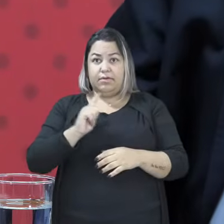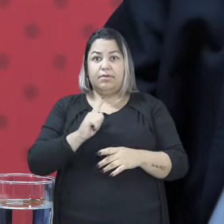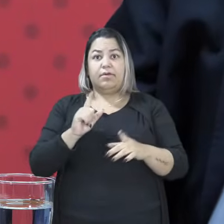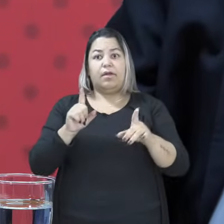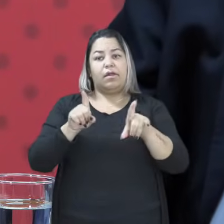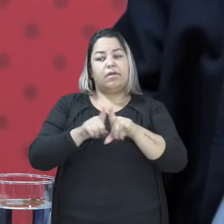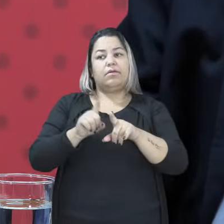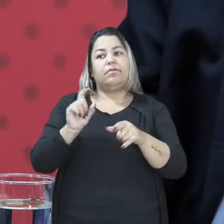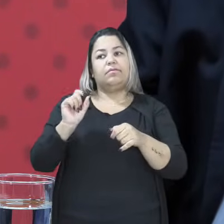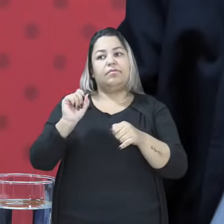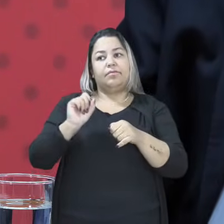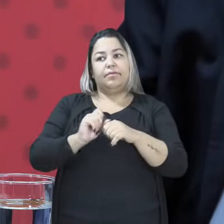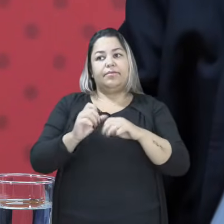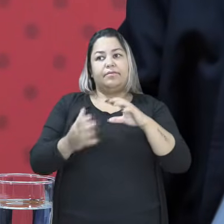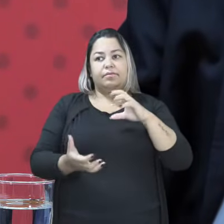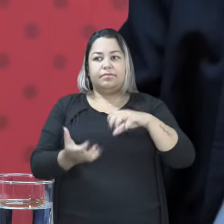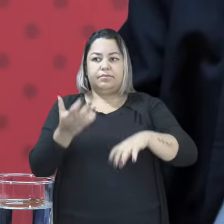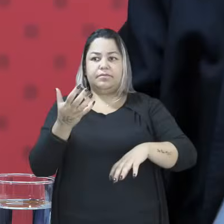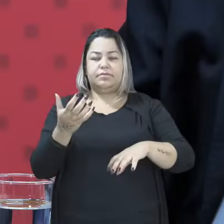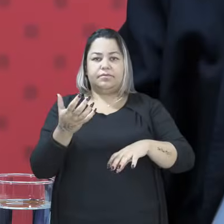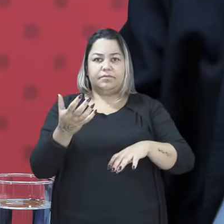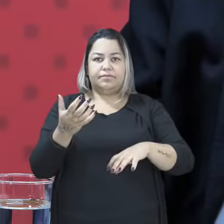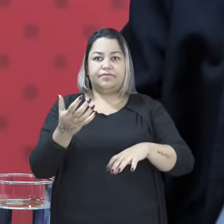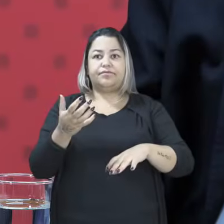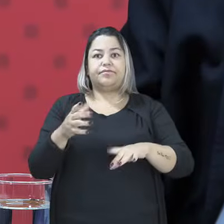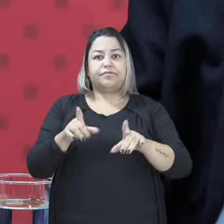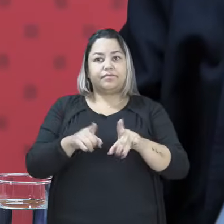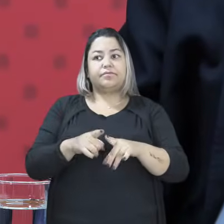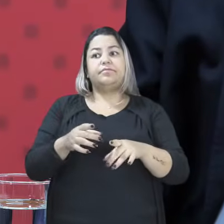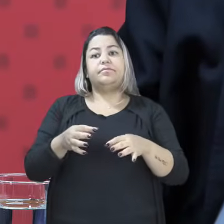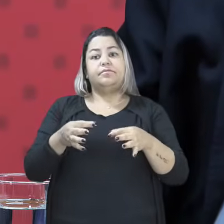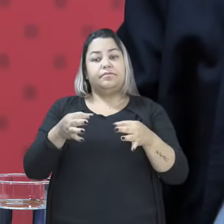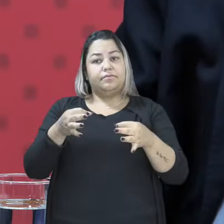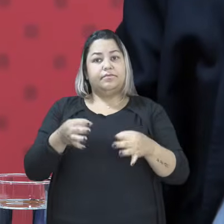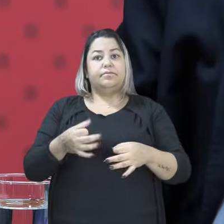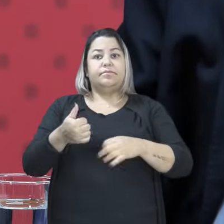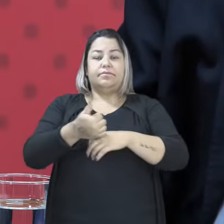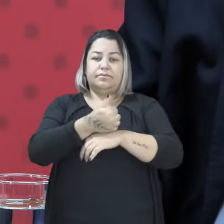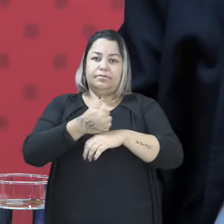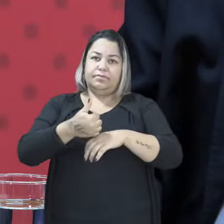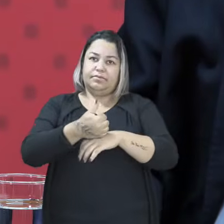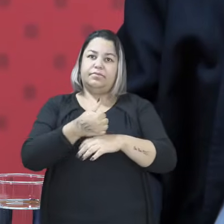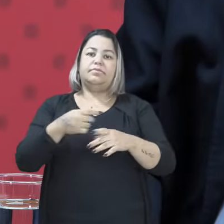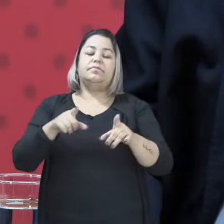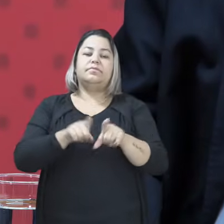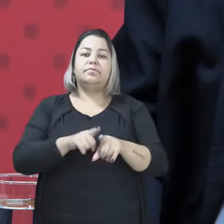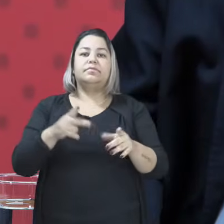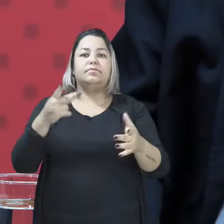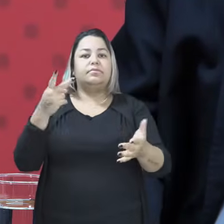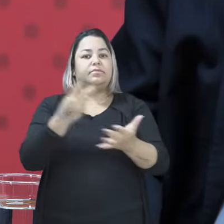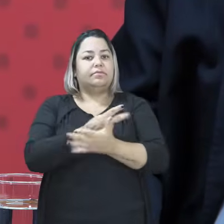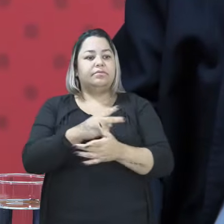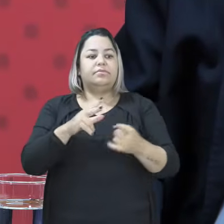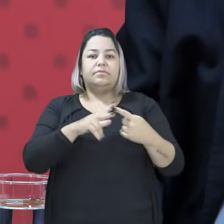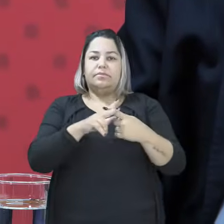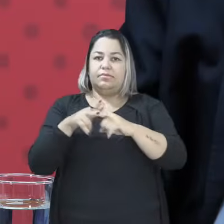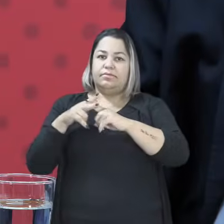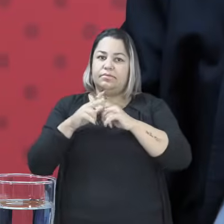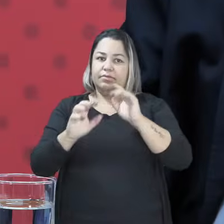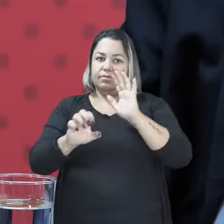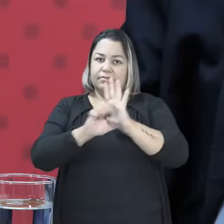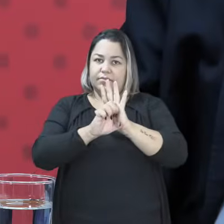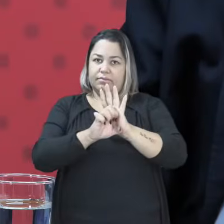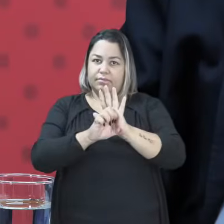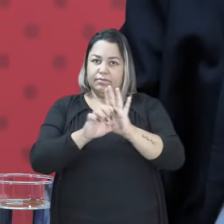né? E o Congresso é o espaço adequado para que a gente melhore o nosso funcionamento, altere o estatuto para melhorar o nosso funcionamento,